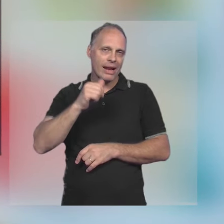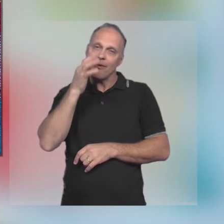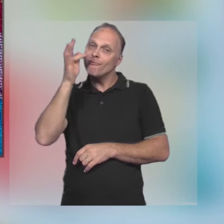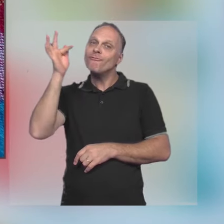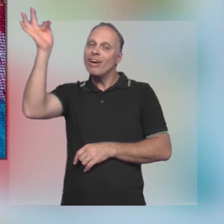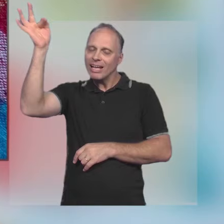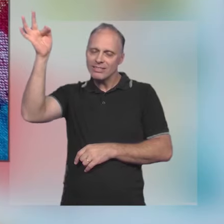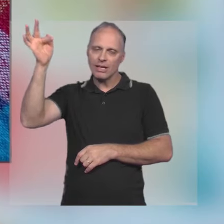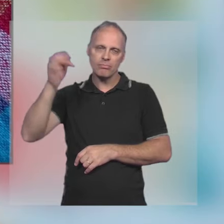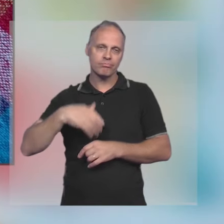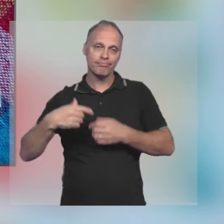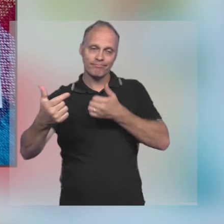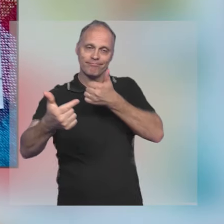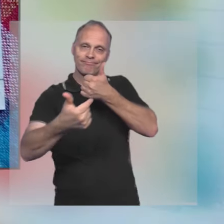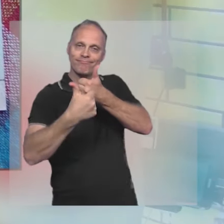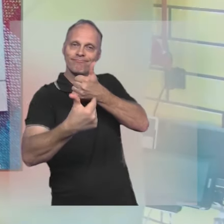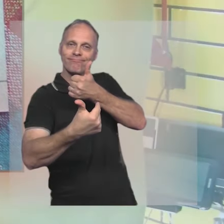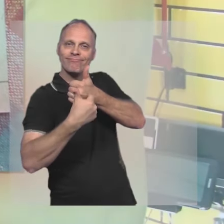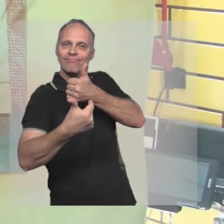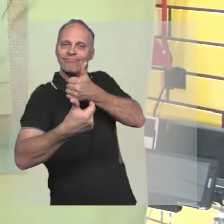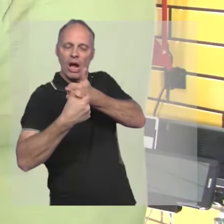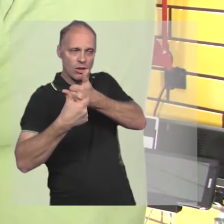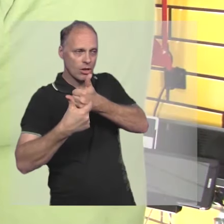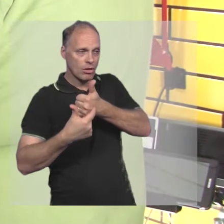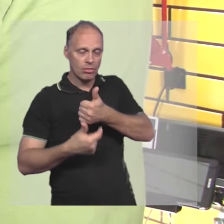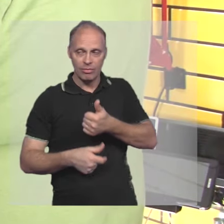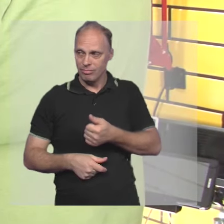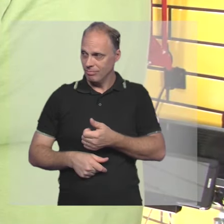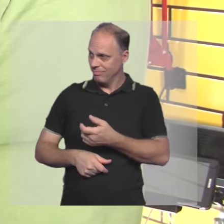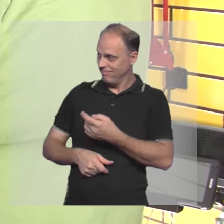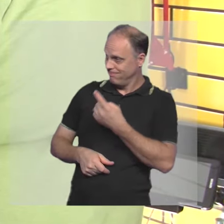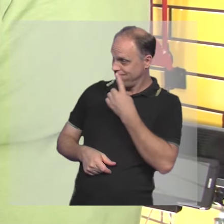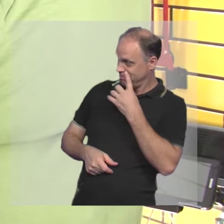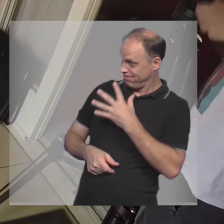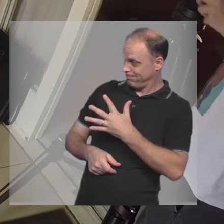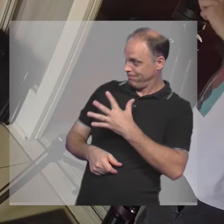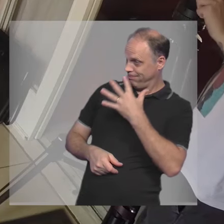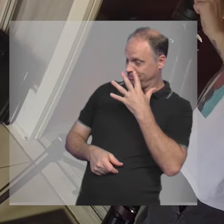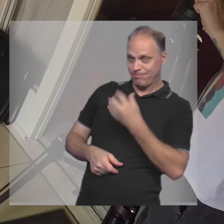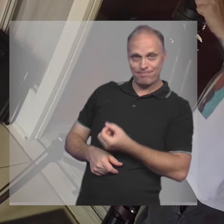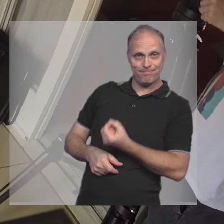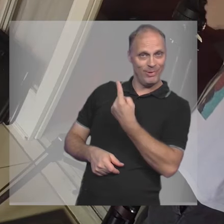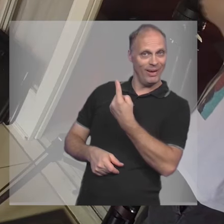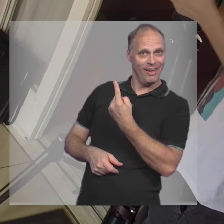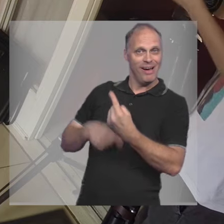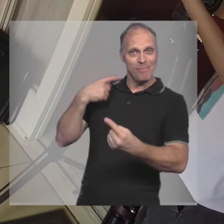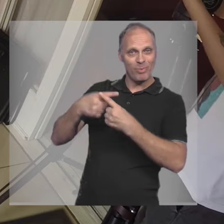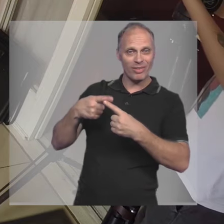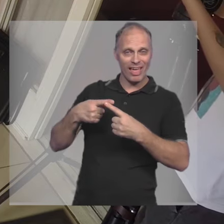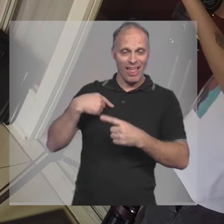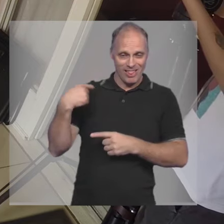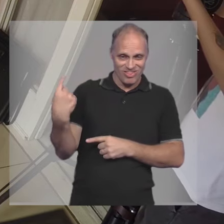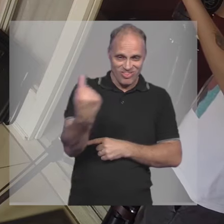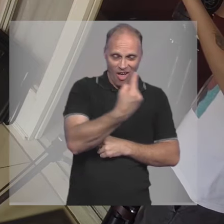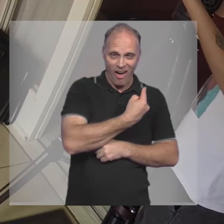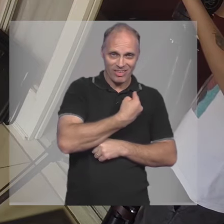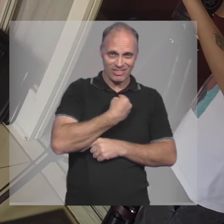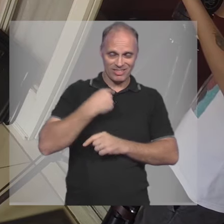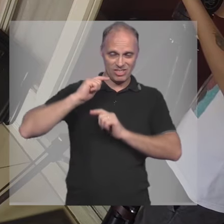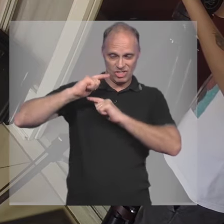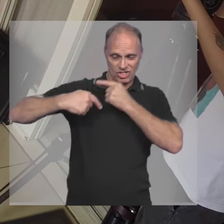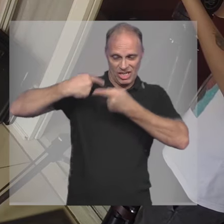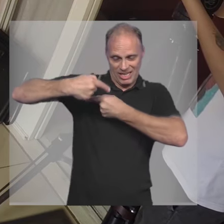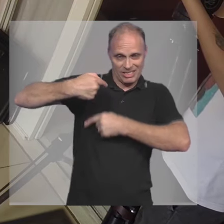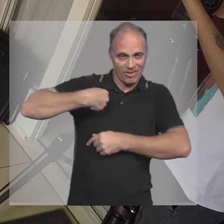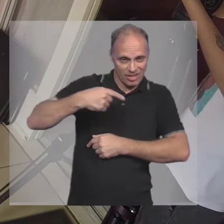França tava curtindo, tava comentando. E isso é doido, é algo que a nossa geração, essa geração que surgiu